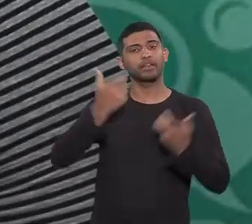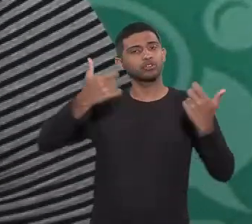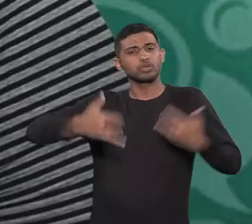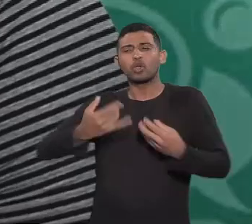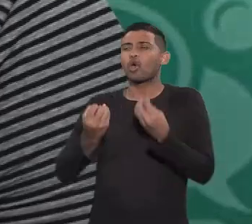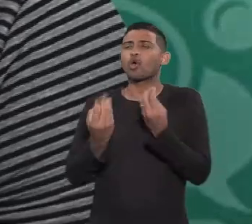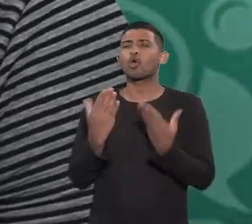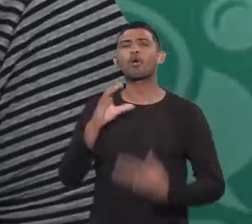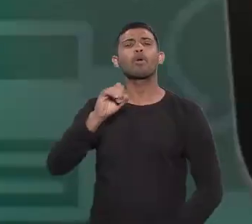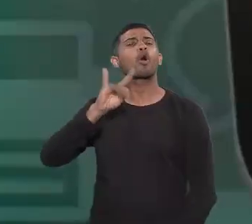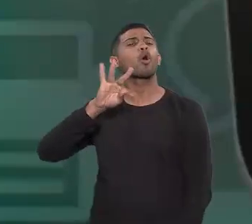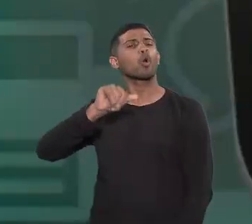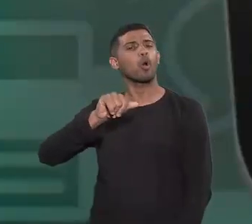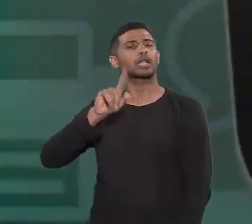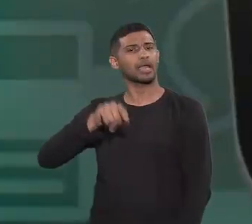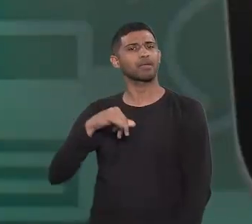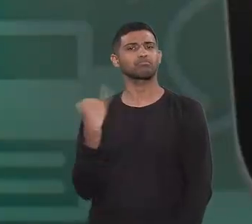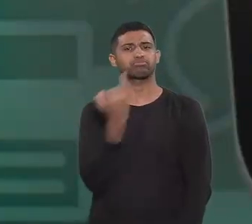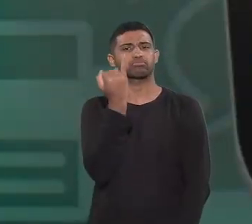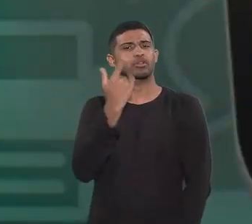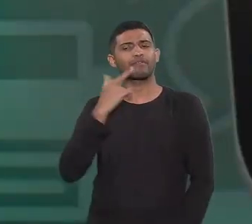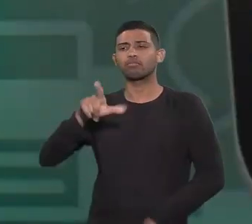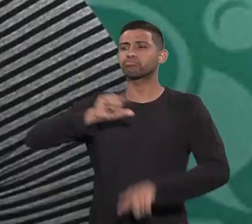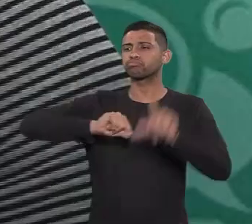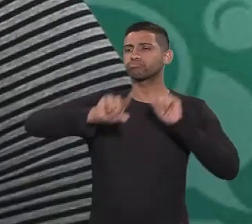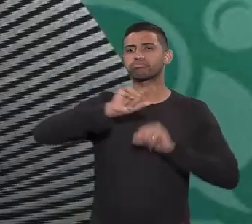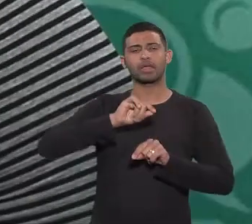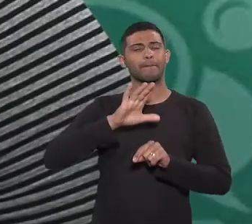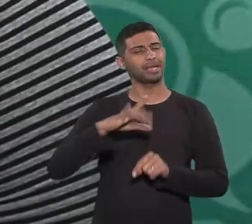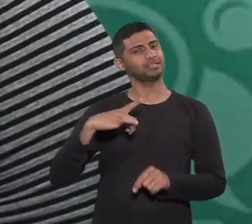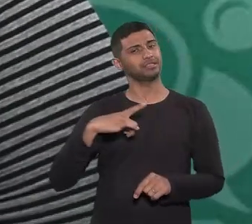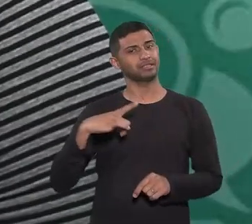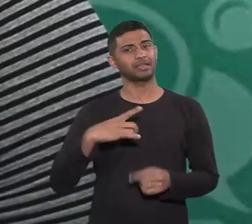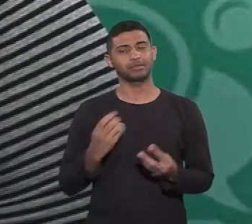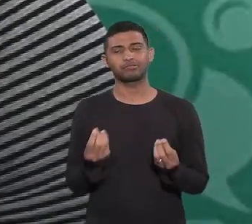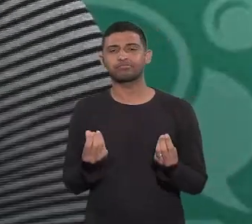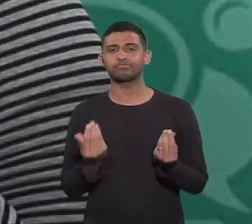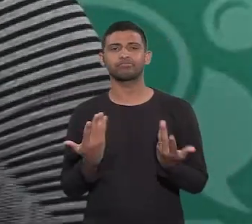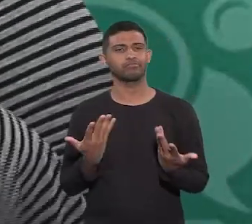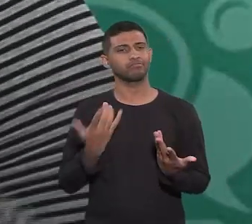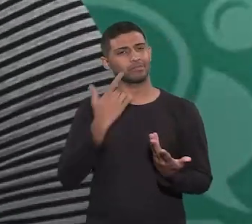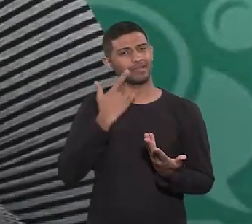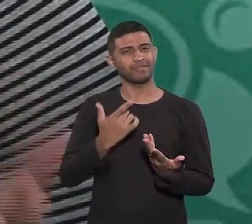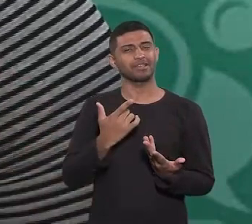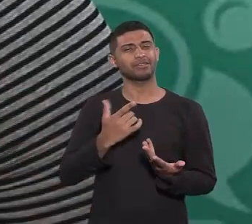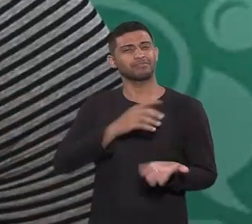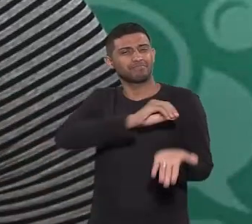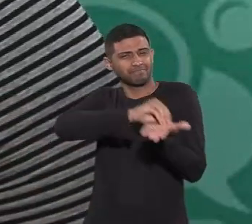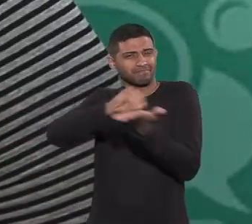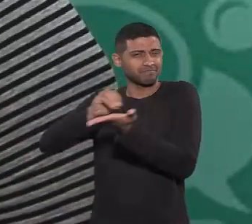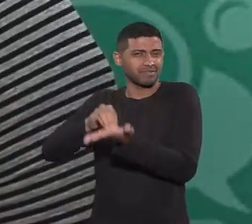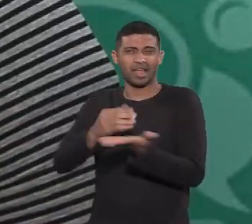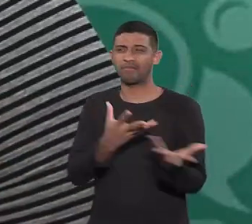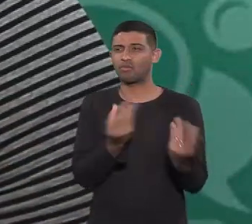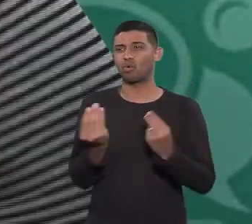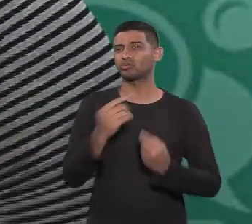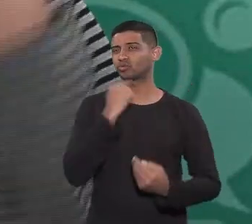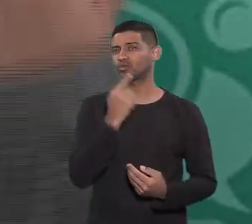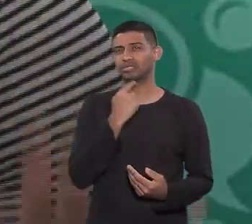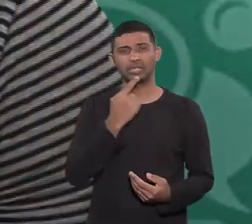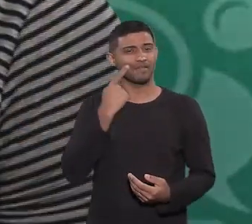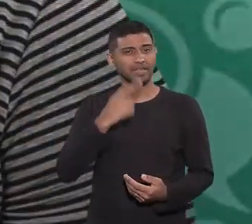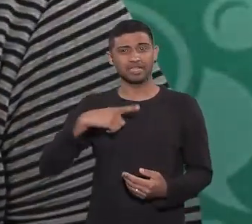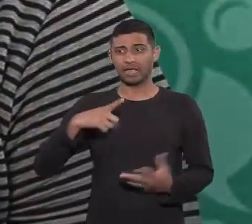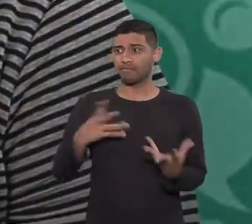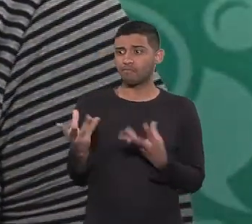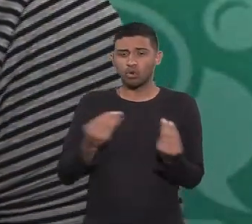super importantes nesse processo, mas ainda assim existe uma defasagem enorme, A gente tem alunos que são